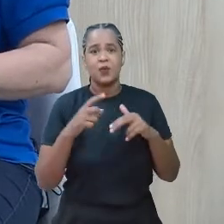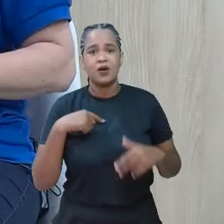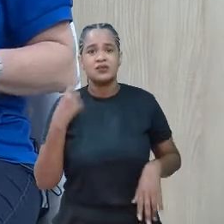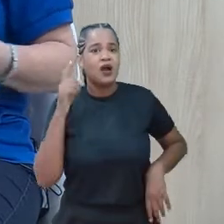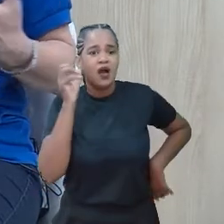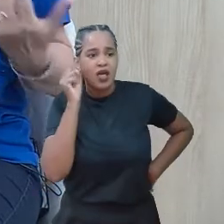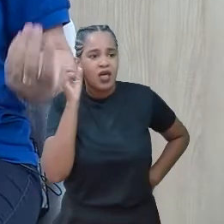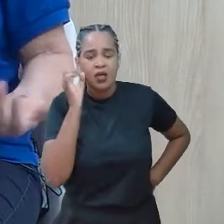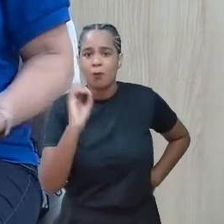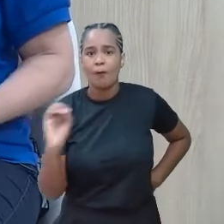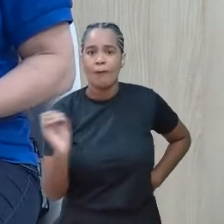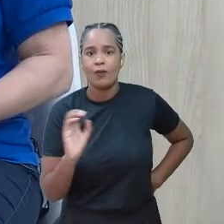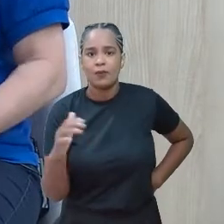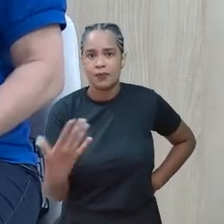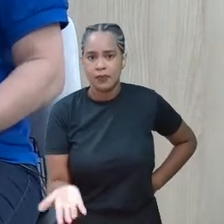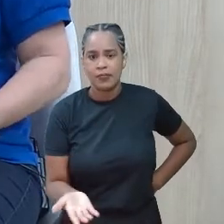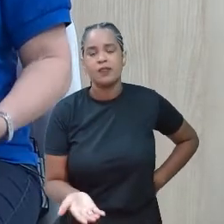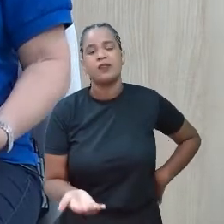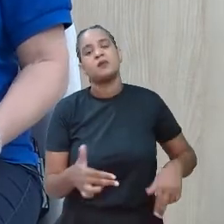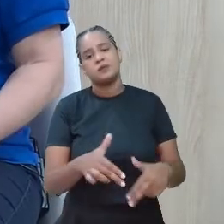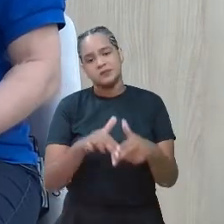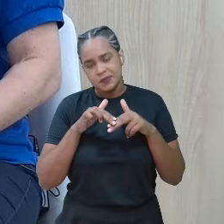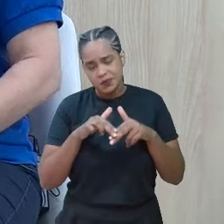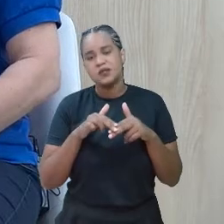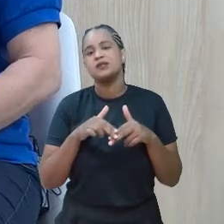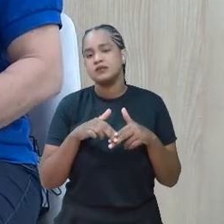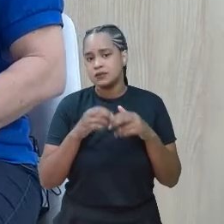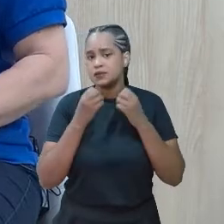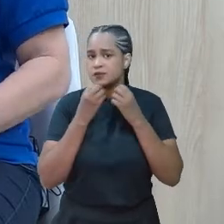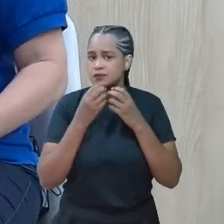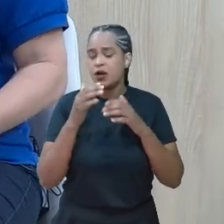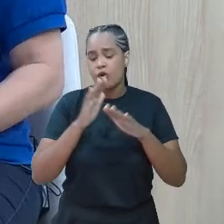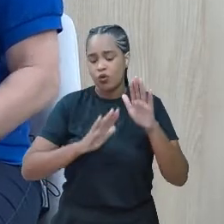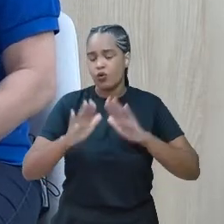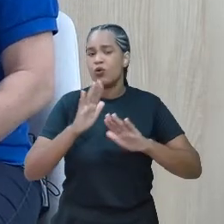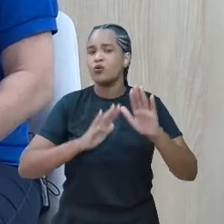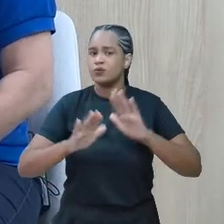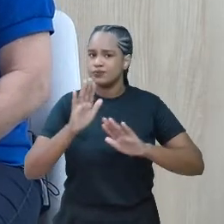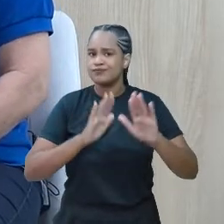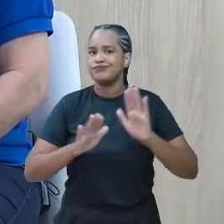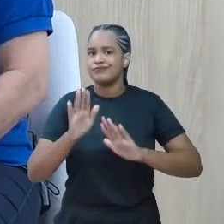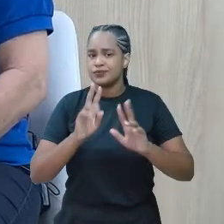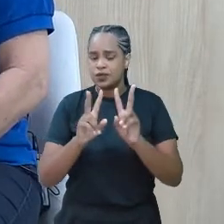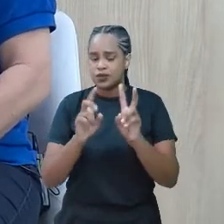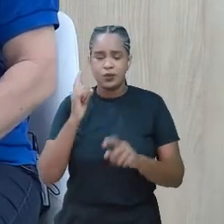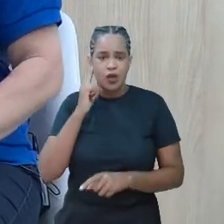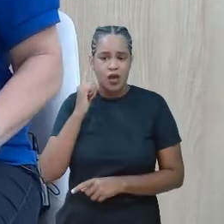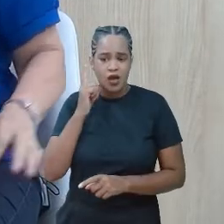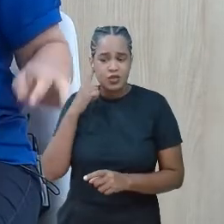estamos entendendo o que ela está falando. Então é muito bom ter o cuidado com essa questão